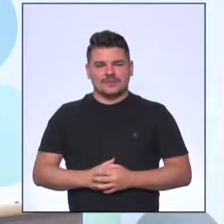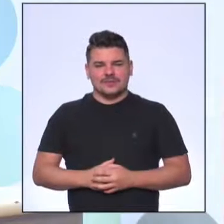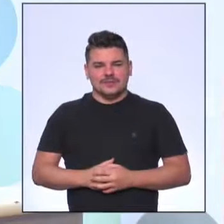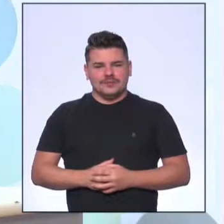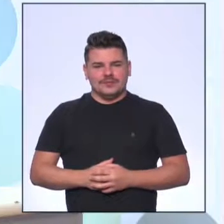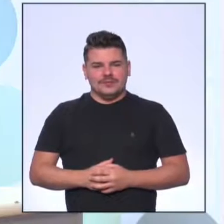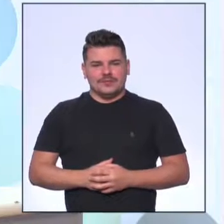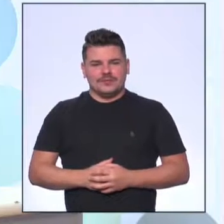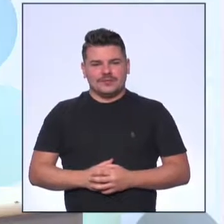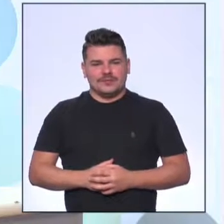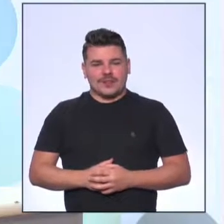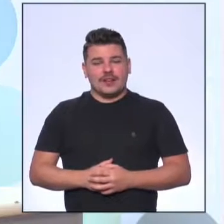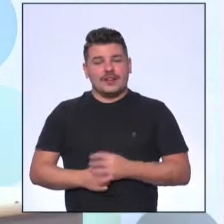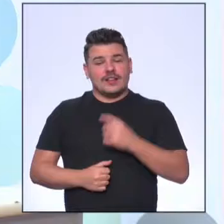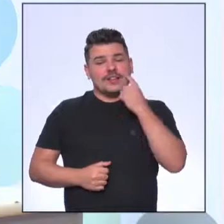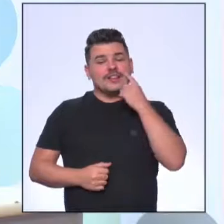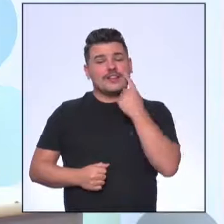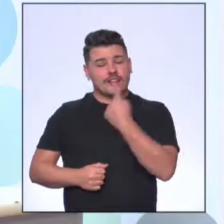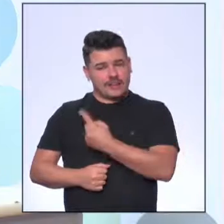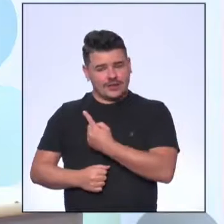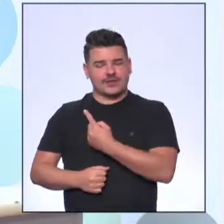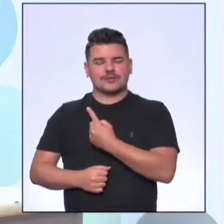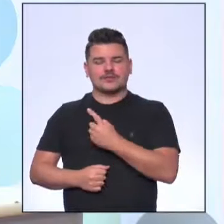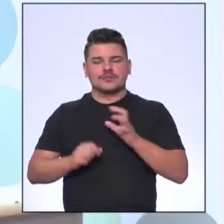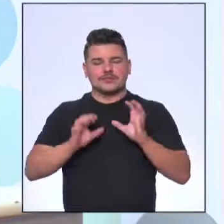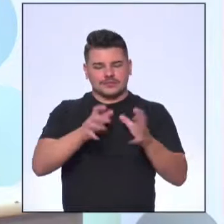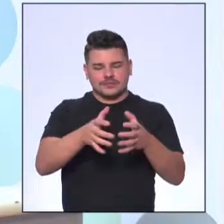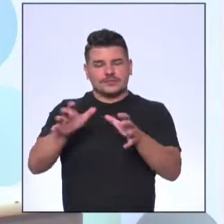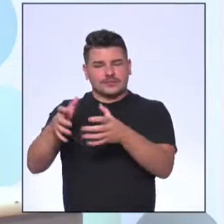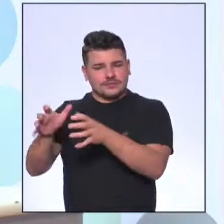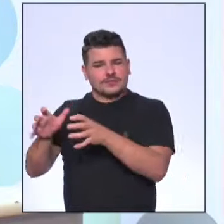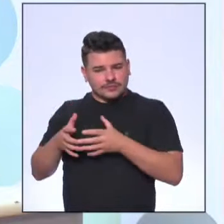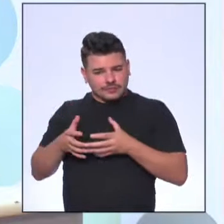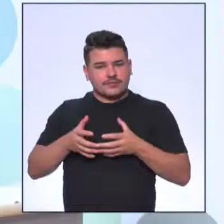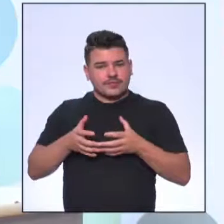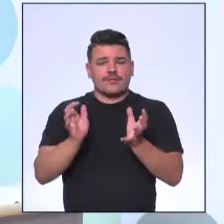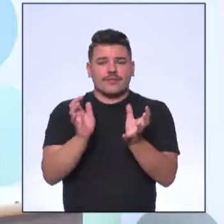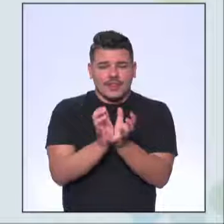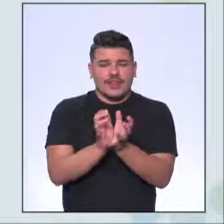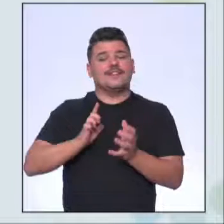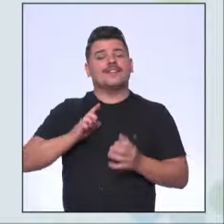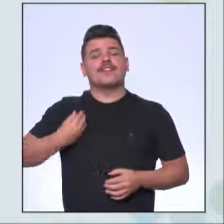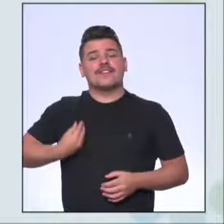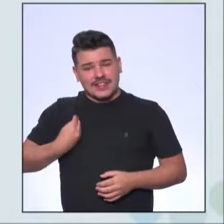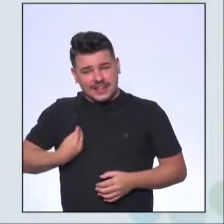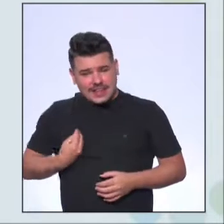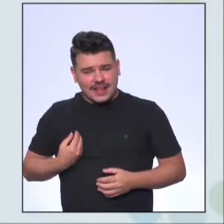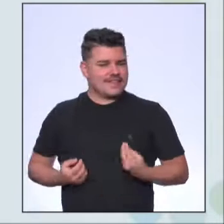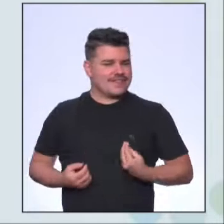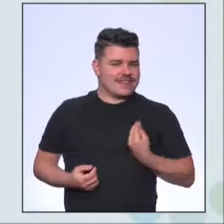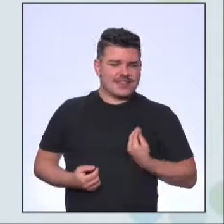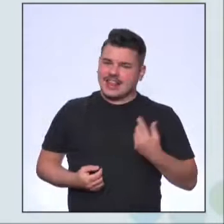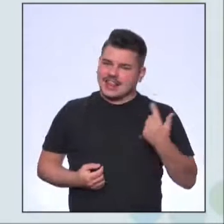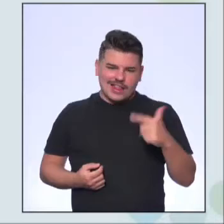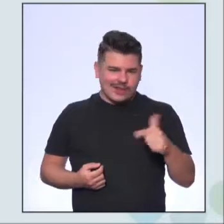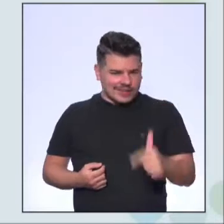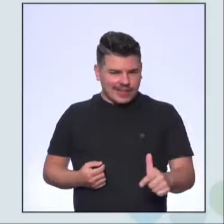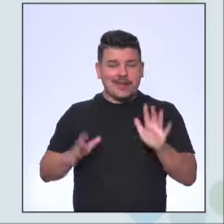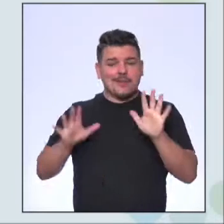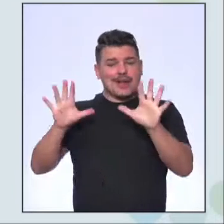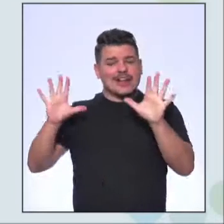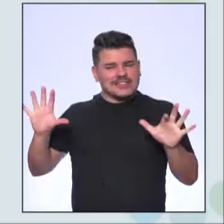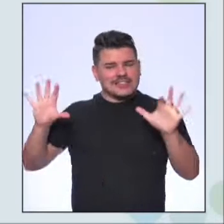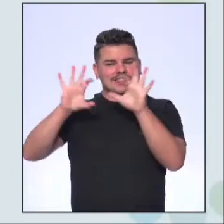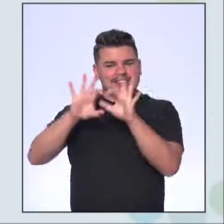Então nós vimos que no ecossistema fatores bióticos e abióticos interagem, tá? O tempo todo. Tá?